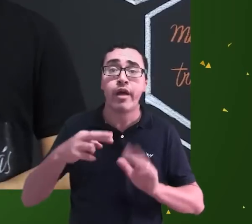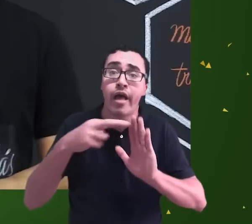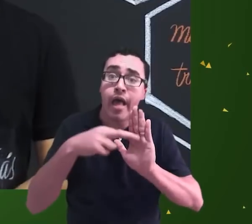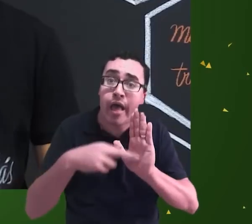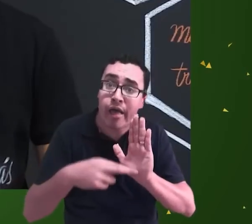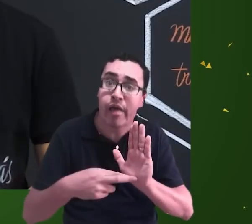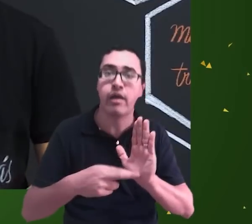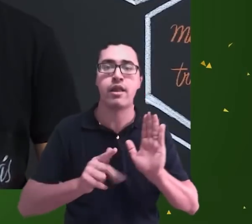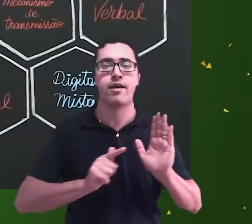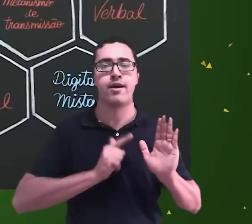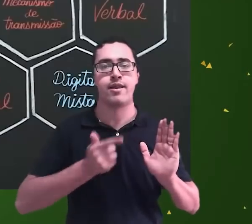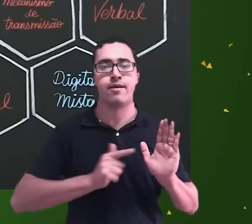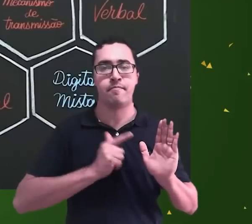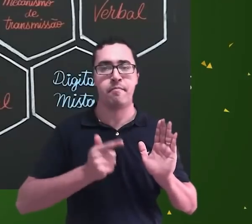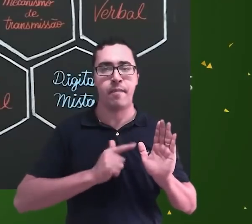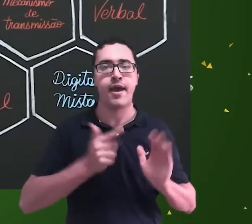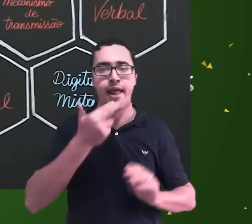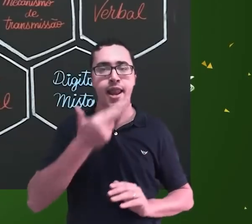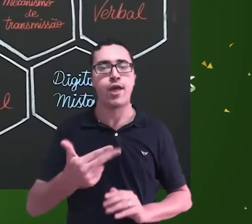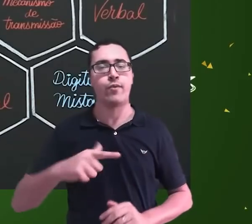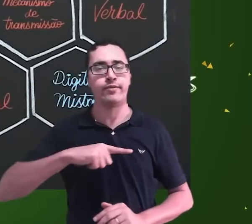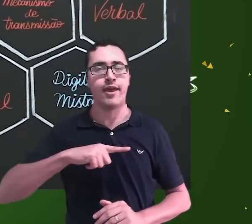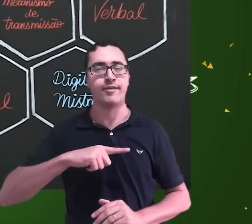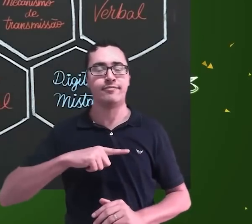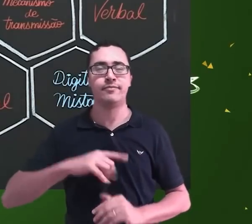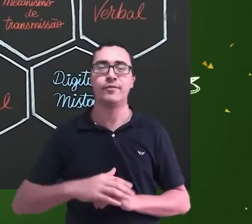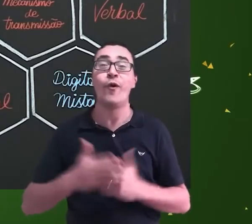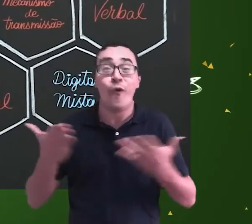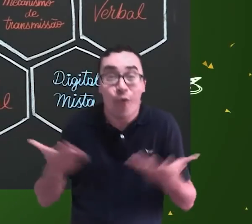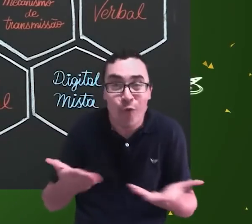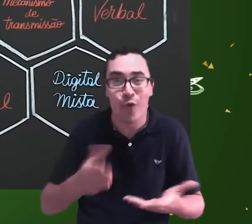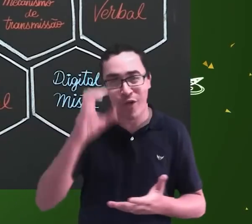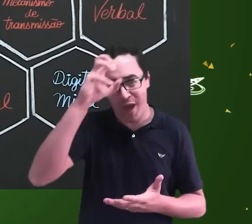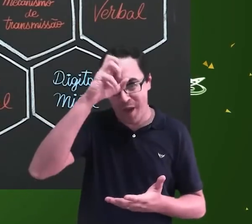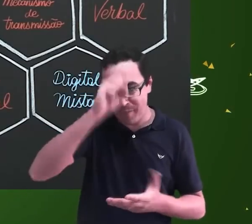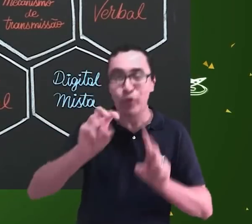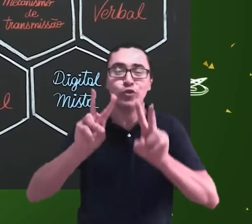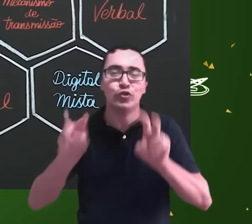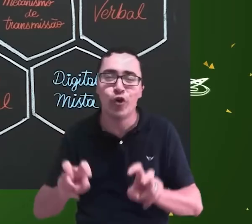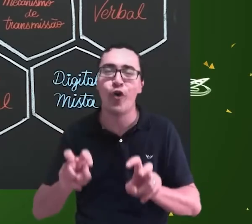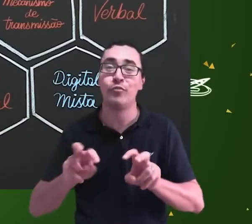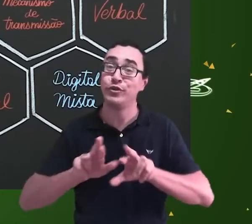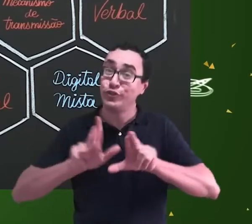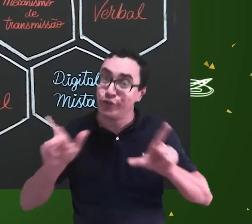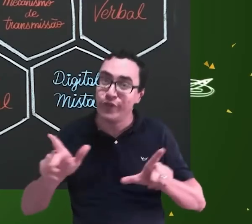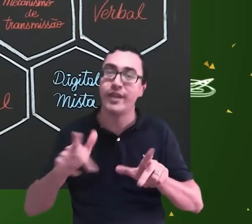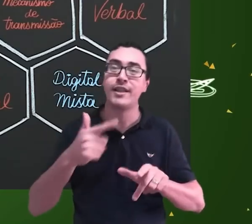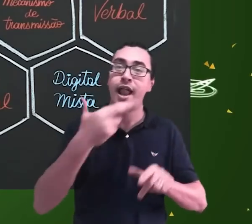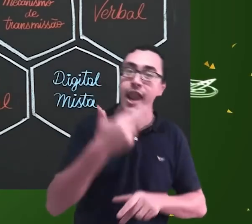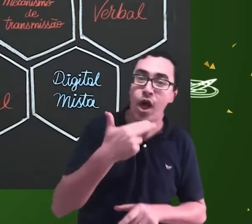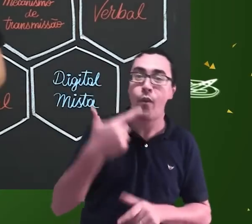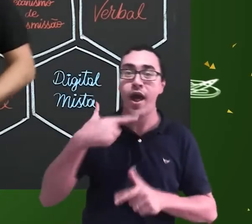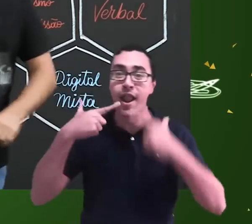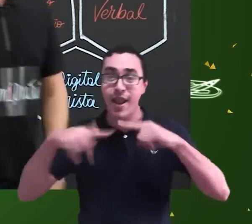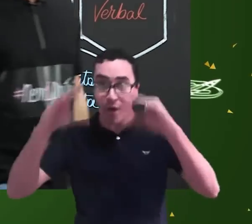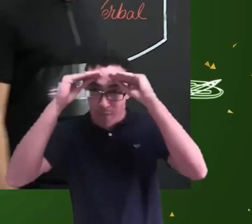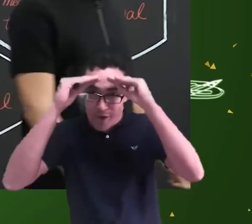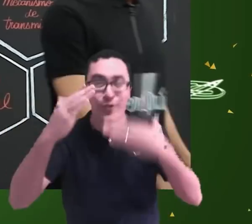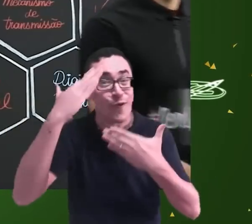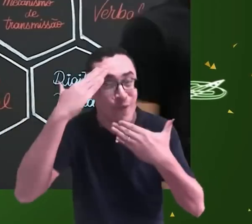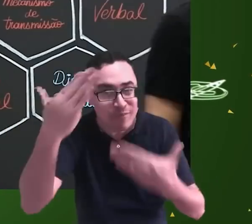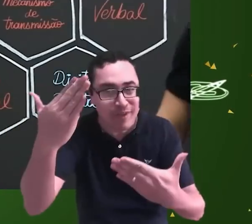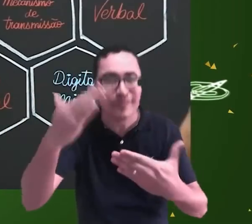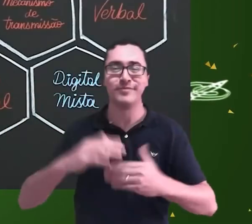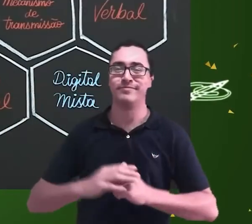de gramática. Então é isso. Na aula de hoje a gente aprendeu a diferença entre língua e linguagem, ok? Muito obrigado.